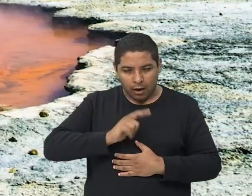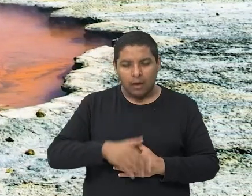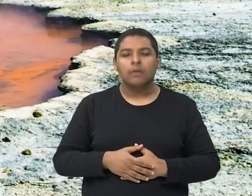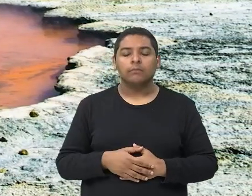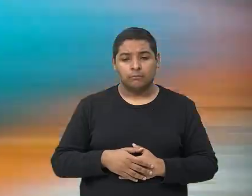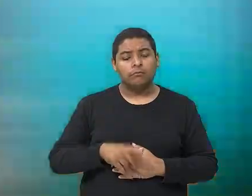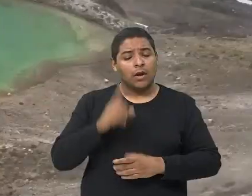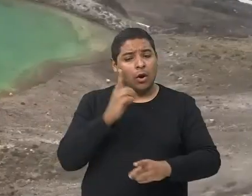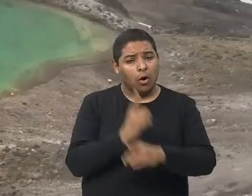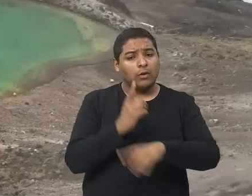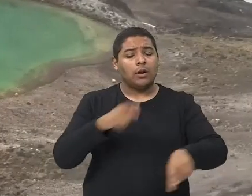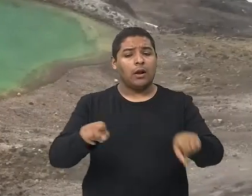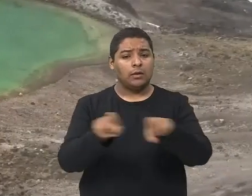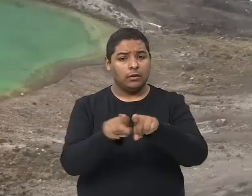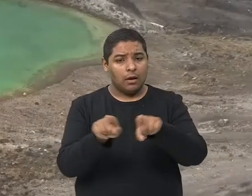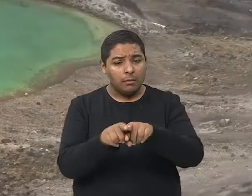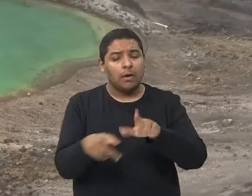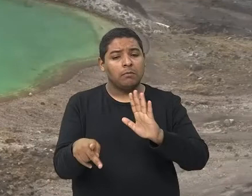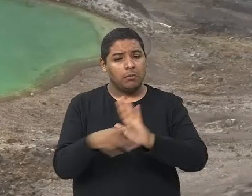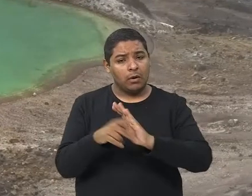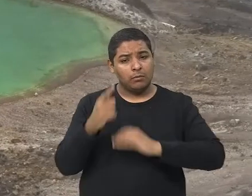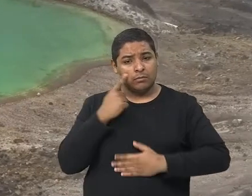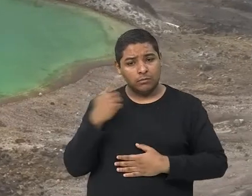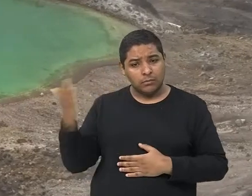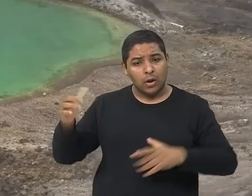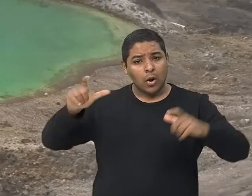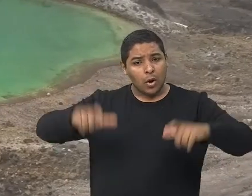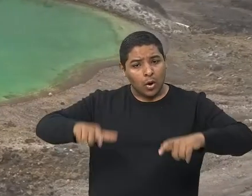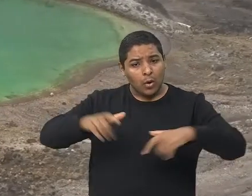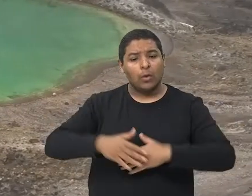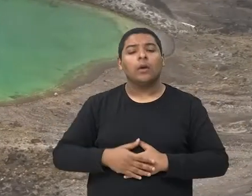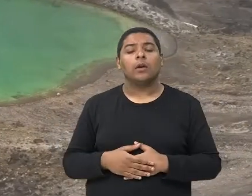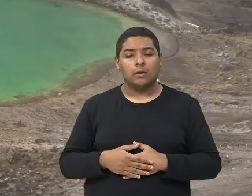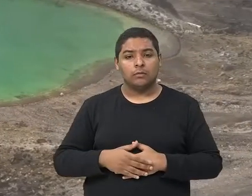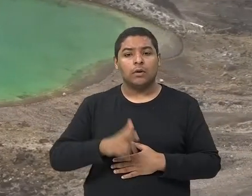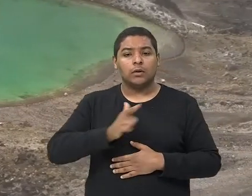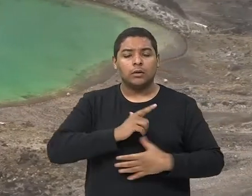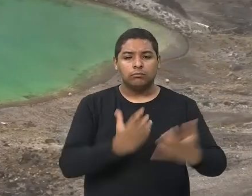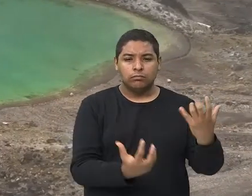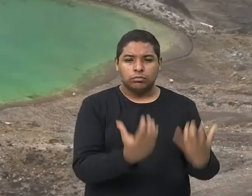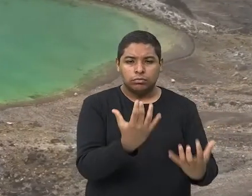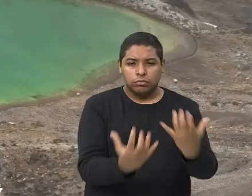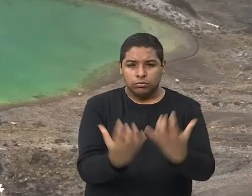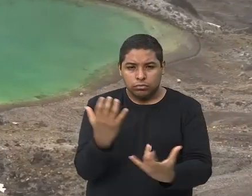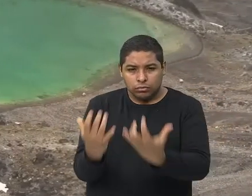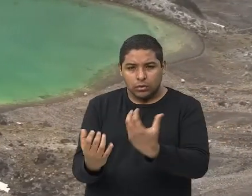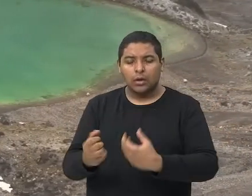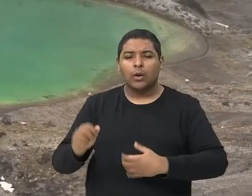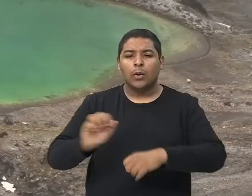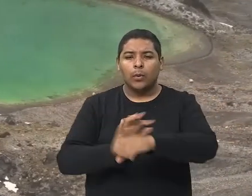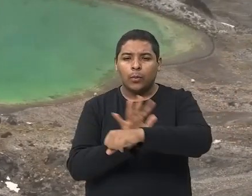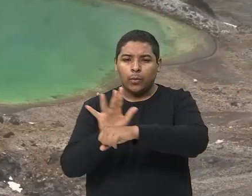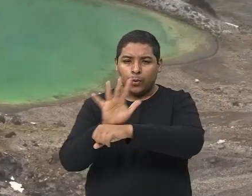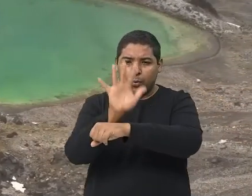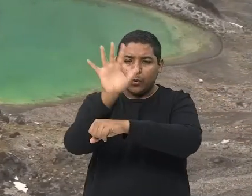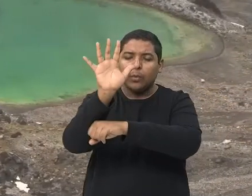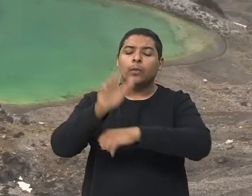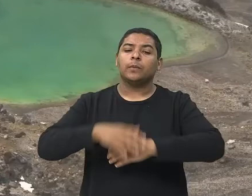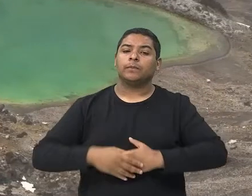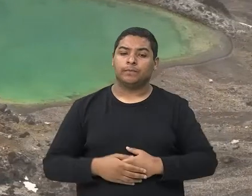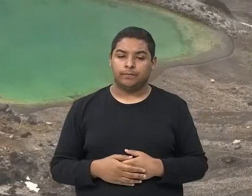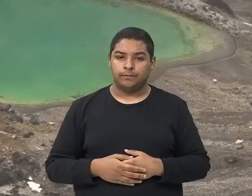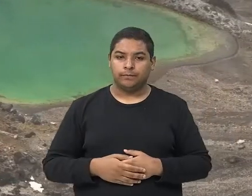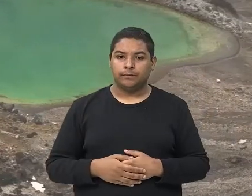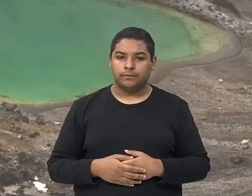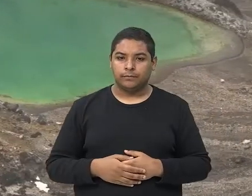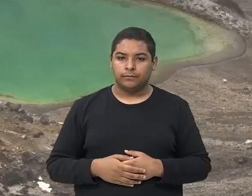ser encontrados em Rotorua, onde as forças da natureza escapam por meio de borbulhas, vapores e jatos, vindos do interior da Terra